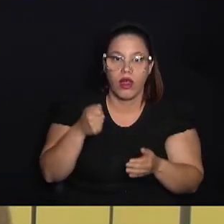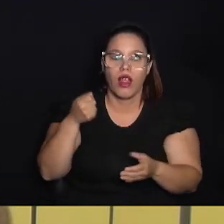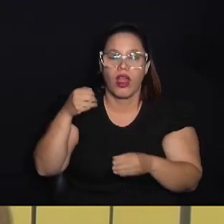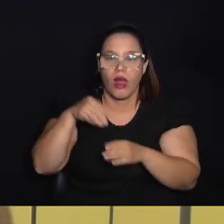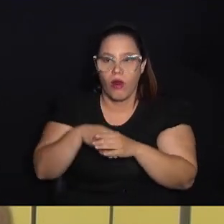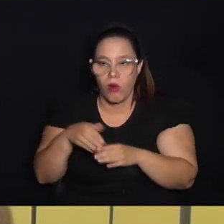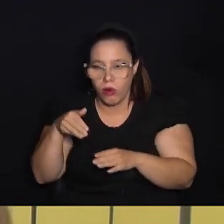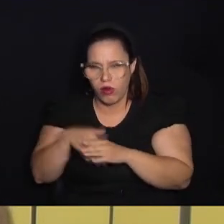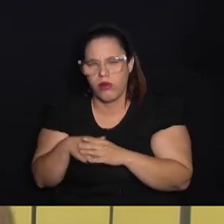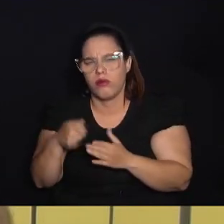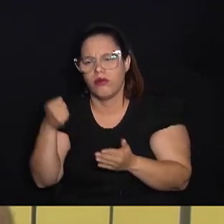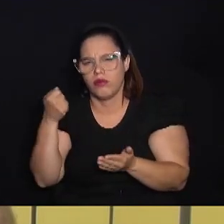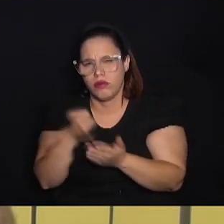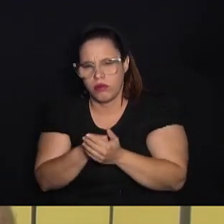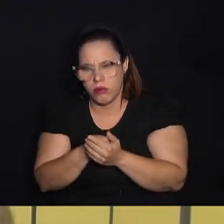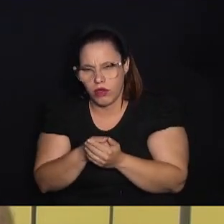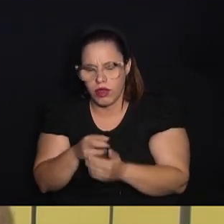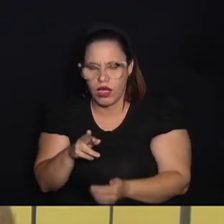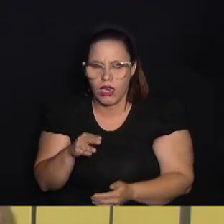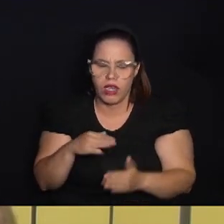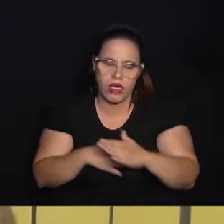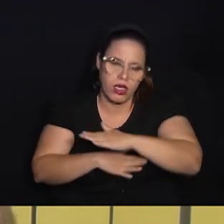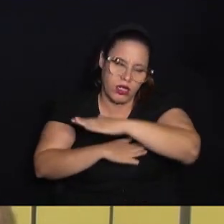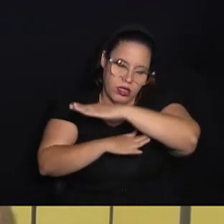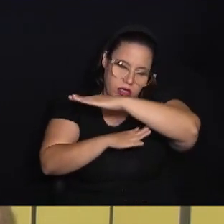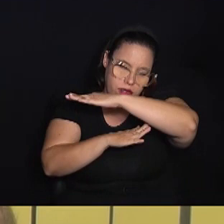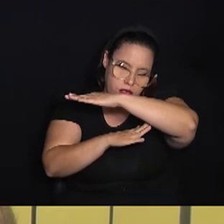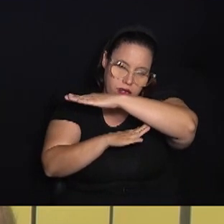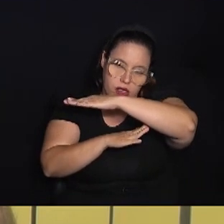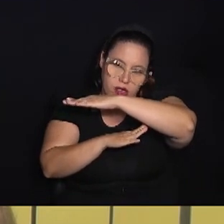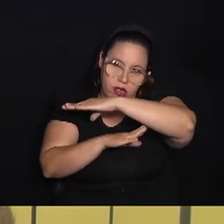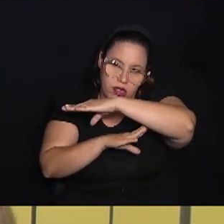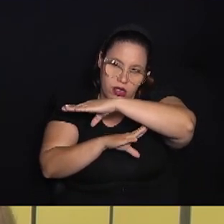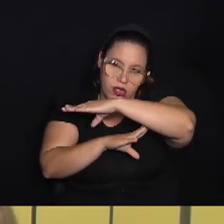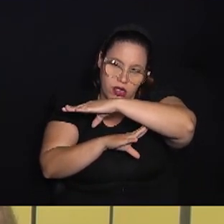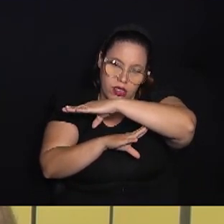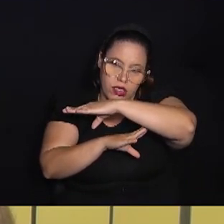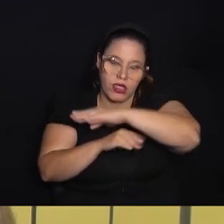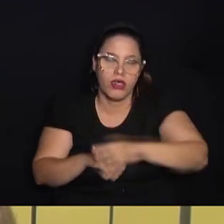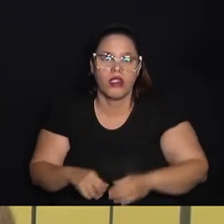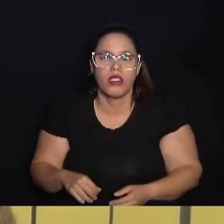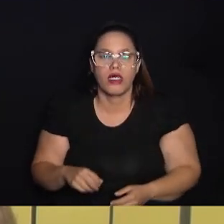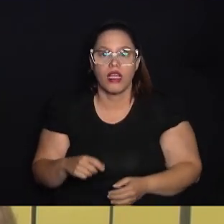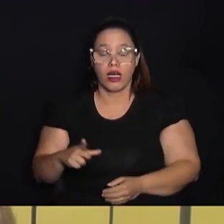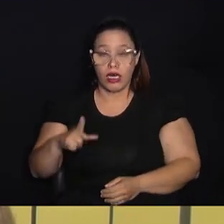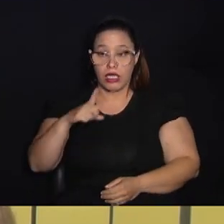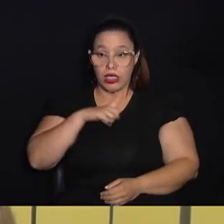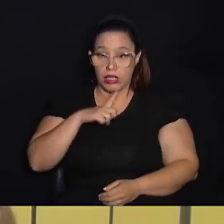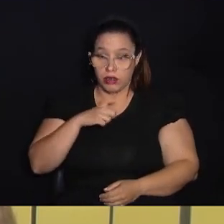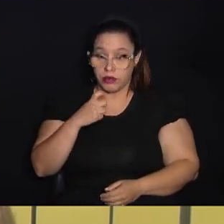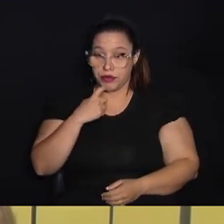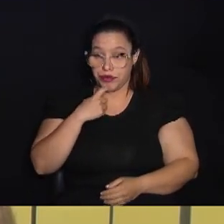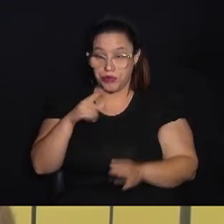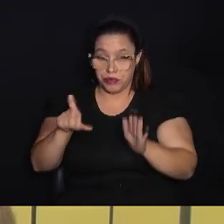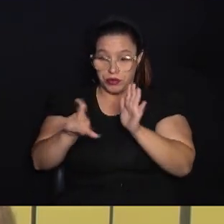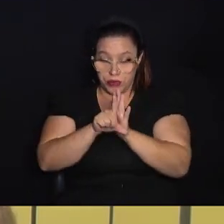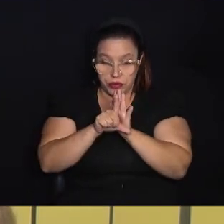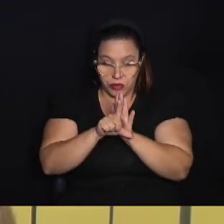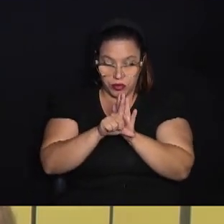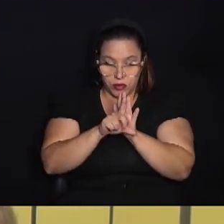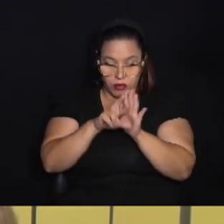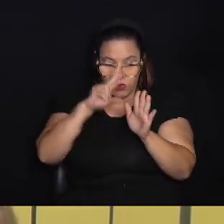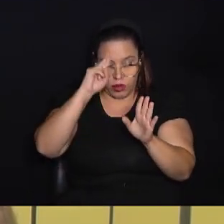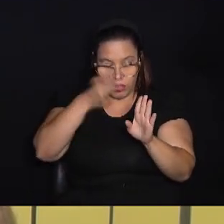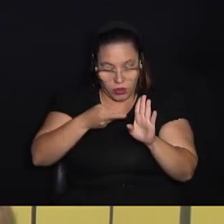para que ela seja aprovada pela câmara e Se isso for e se isso acontecer se isso se concretizar nós teremos em Campinas a primeira lei de reconhecimento do